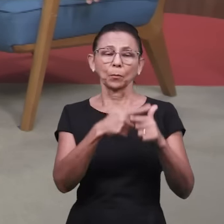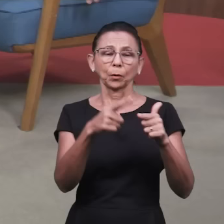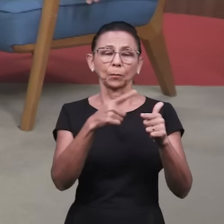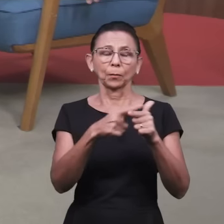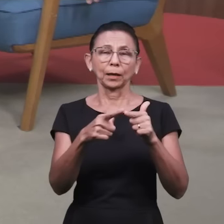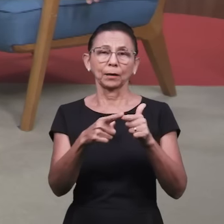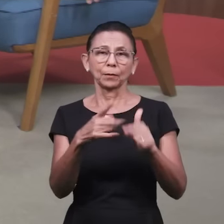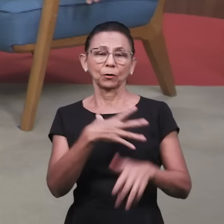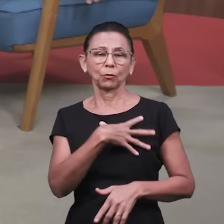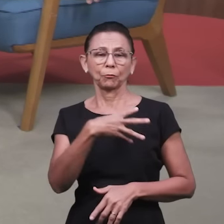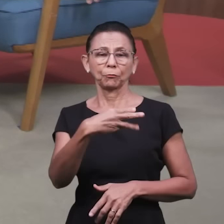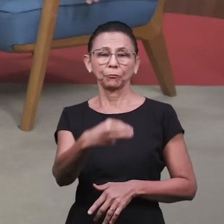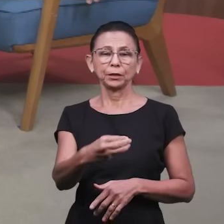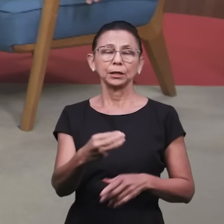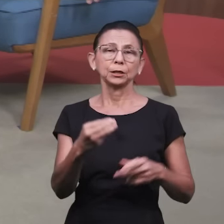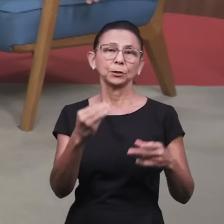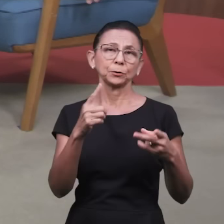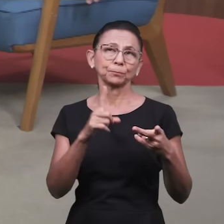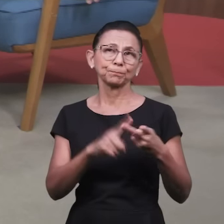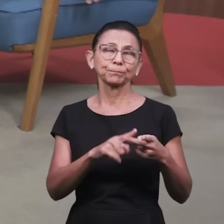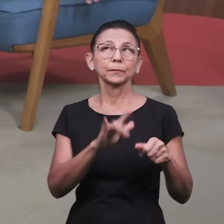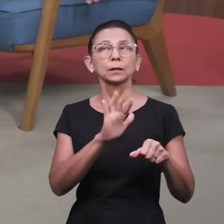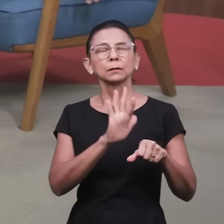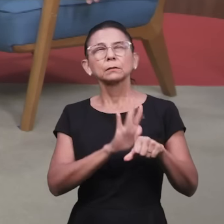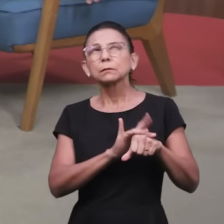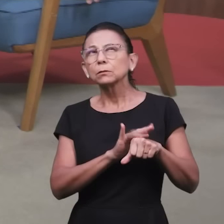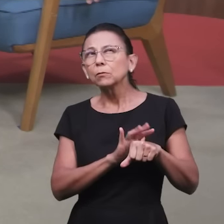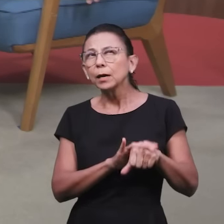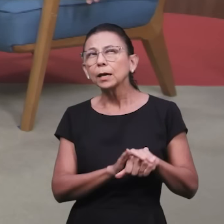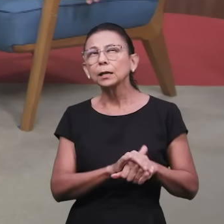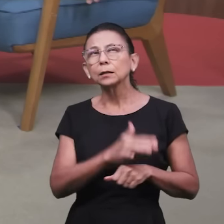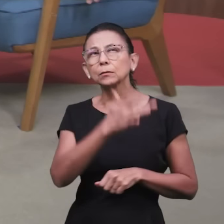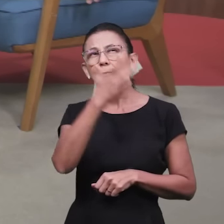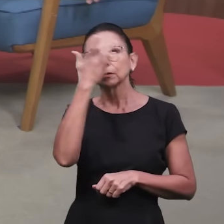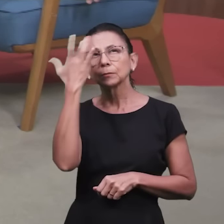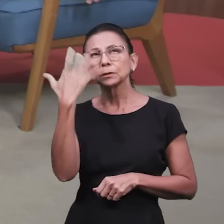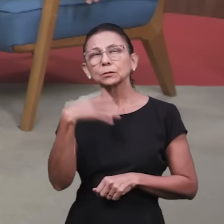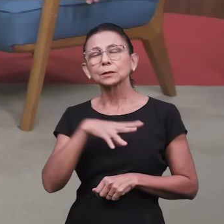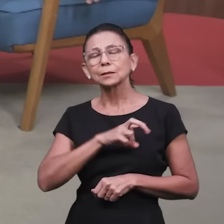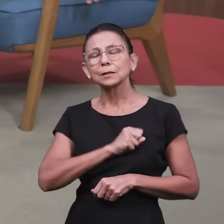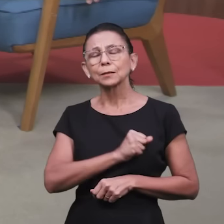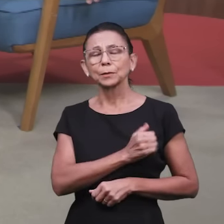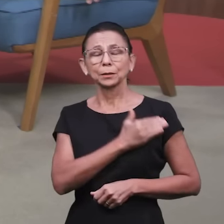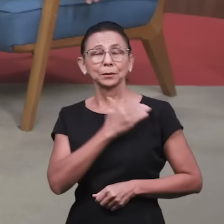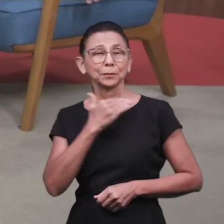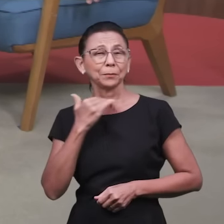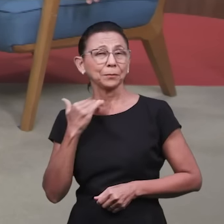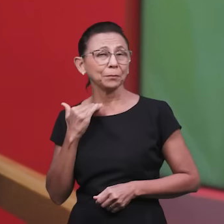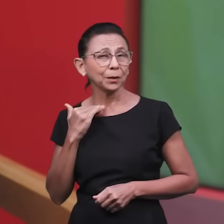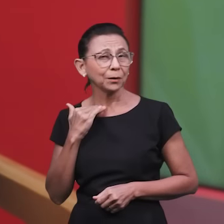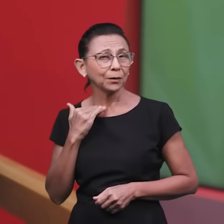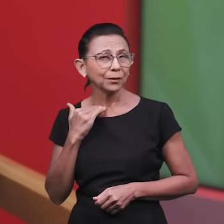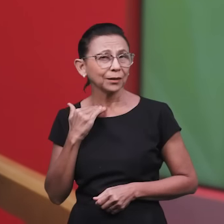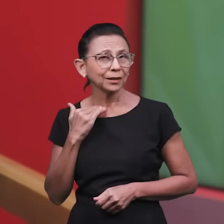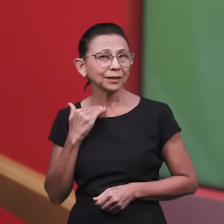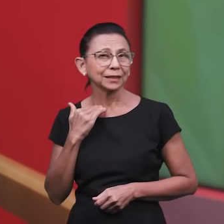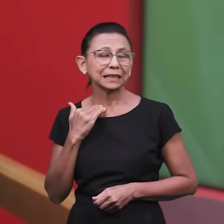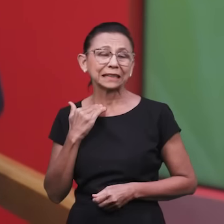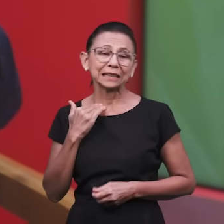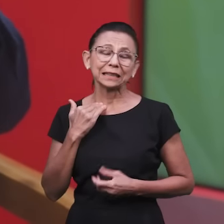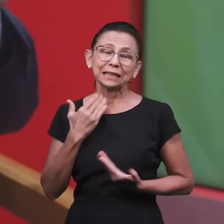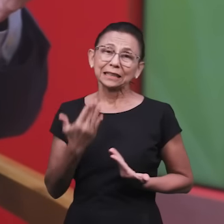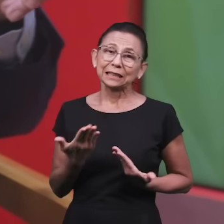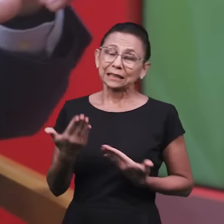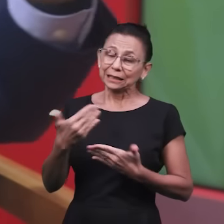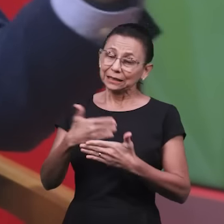com o filho, é um desemprego, é uma doença, é uma perda de um ente querido, é a decepção